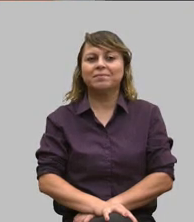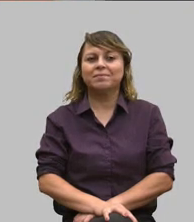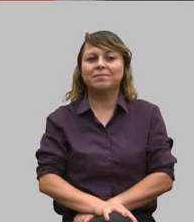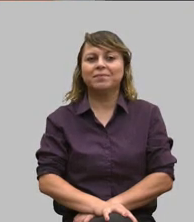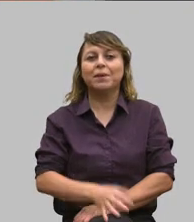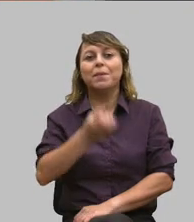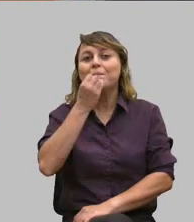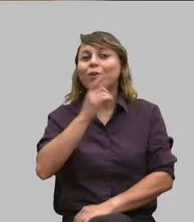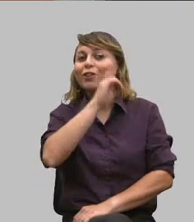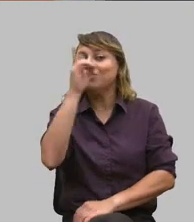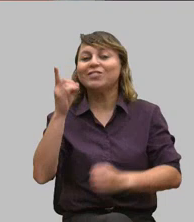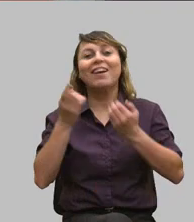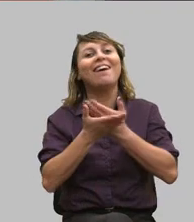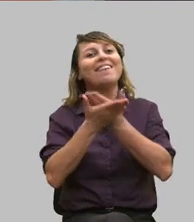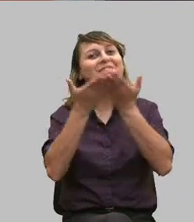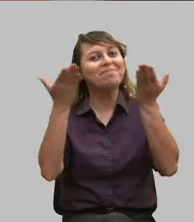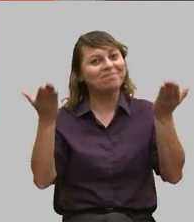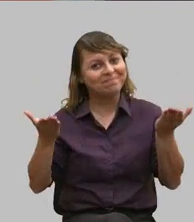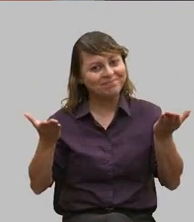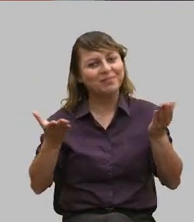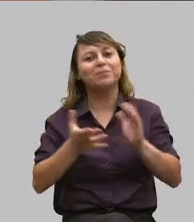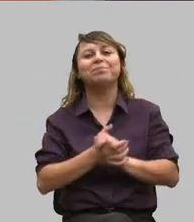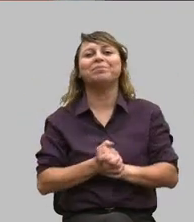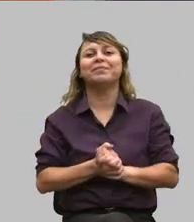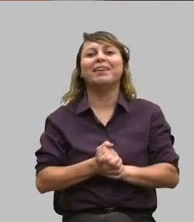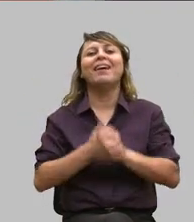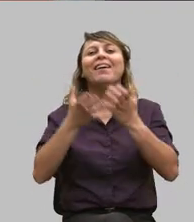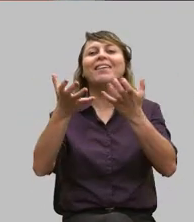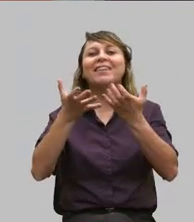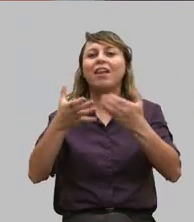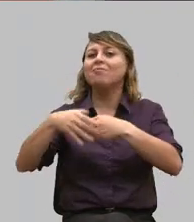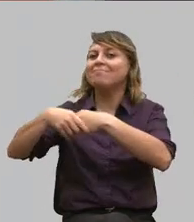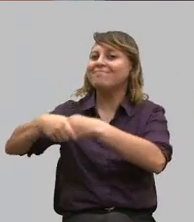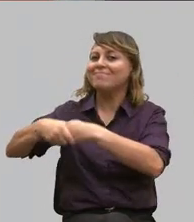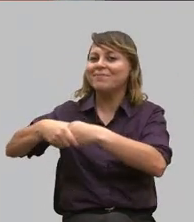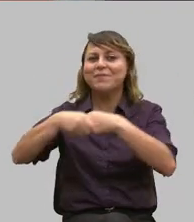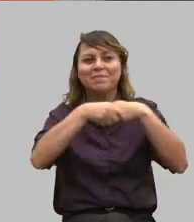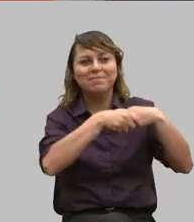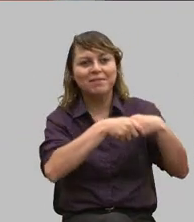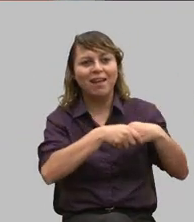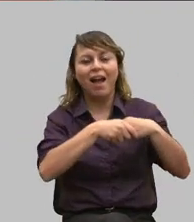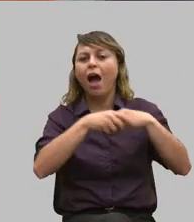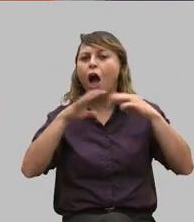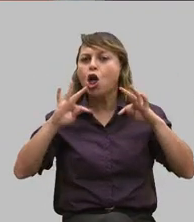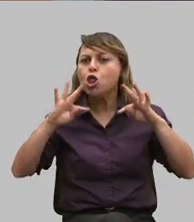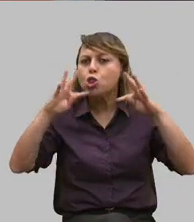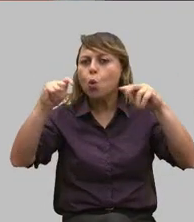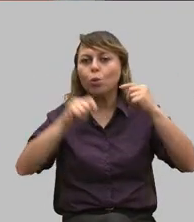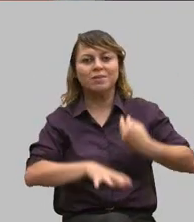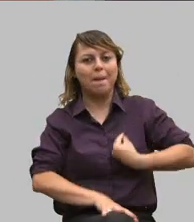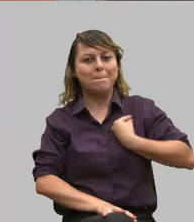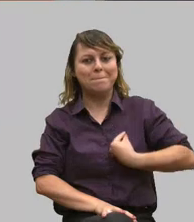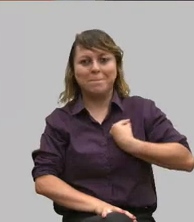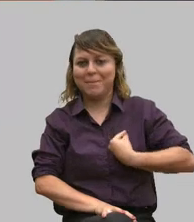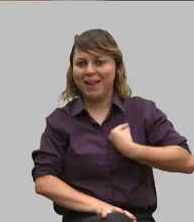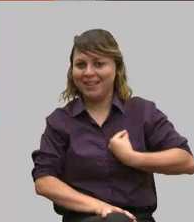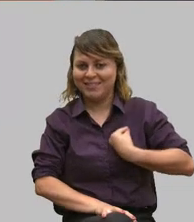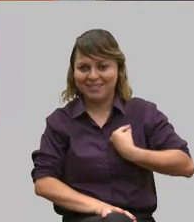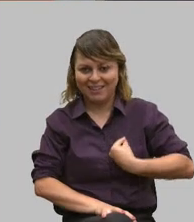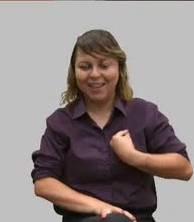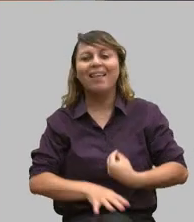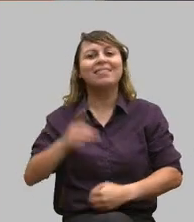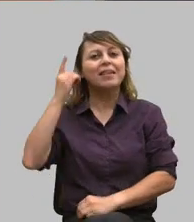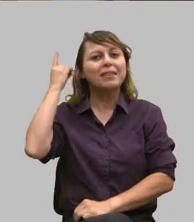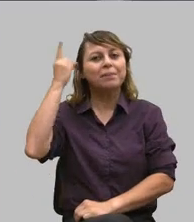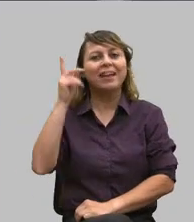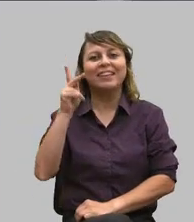Bom dia a todos eu queria cumprimentar a mesa e todos os demais presentes na pessoa da deputada Kara